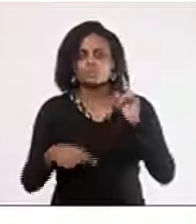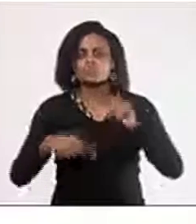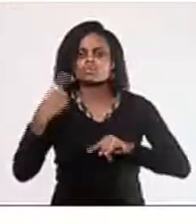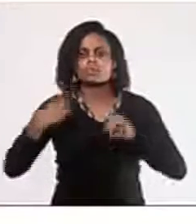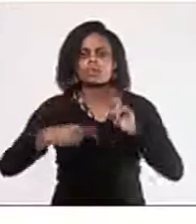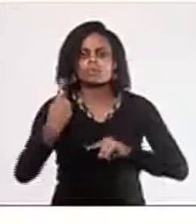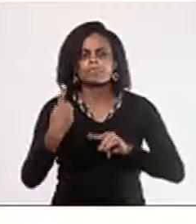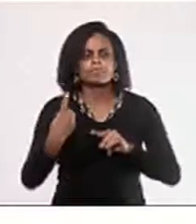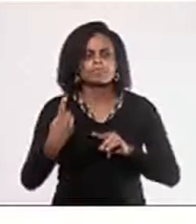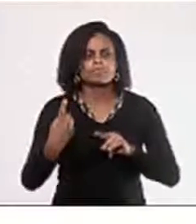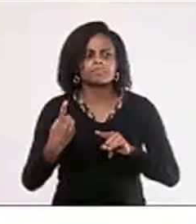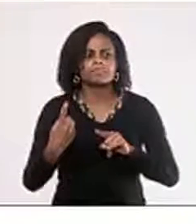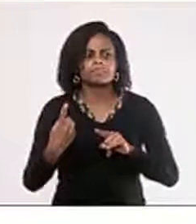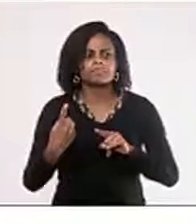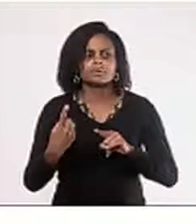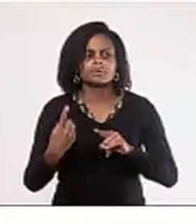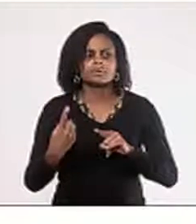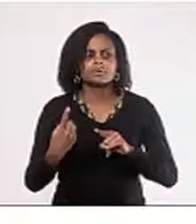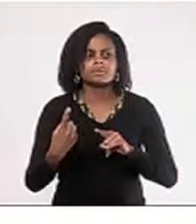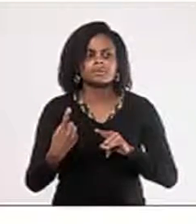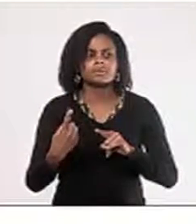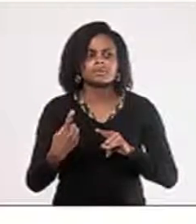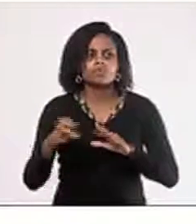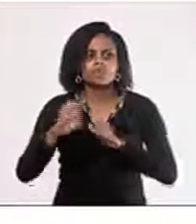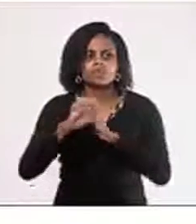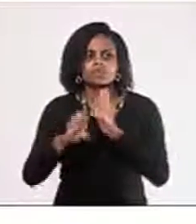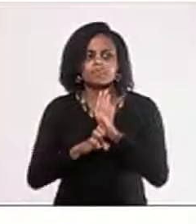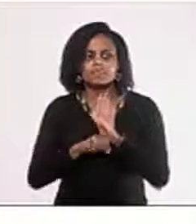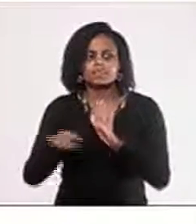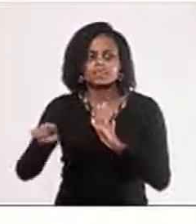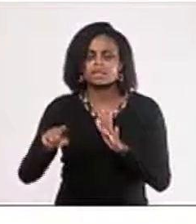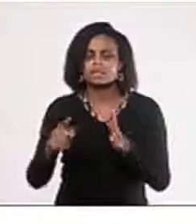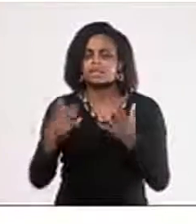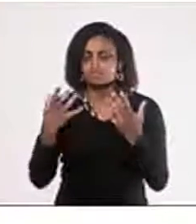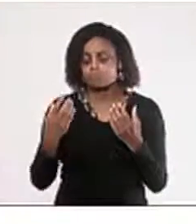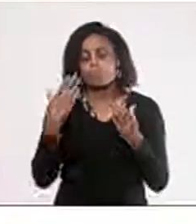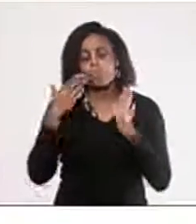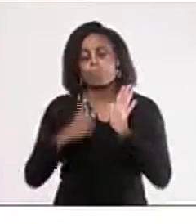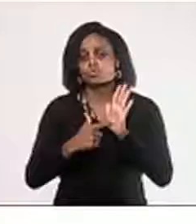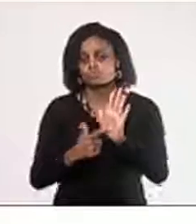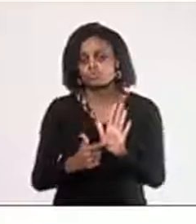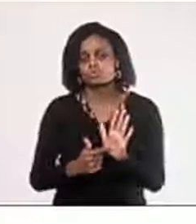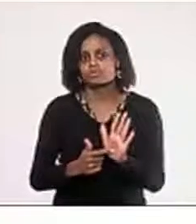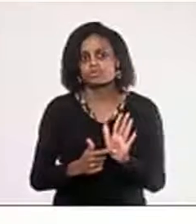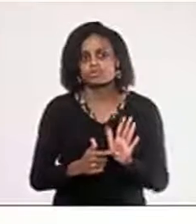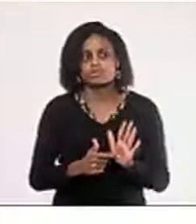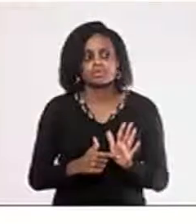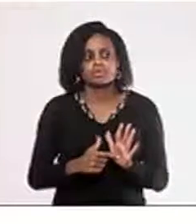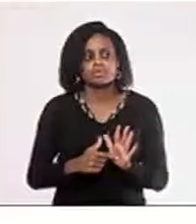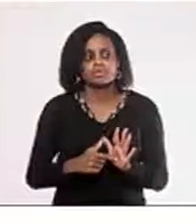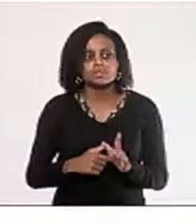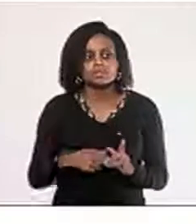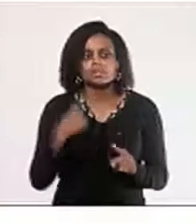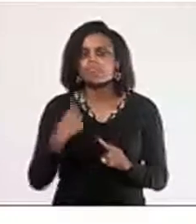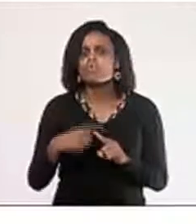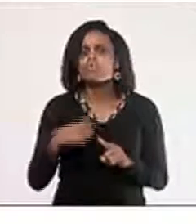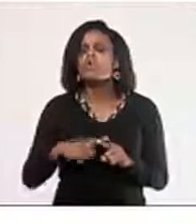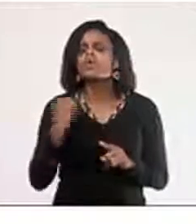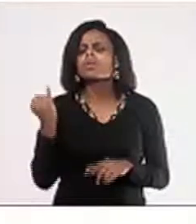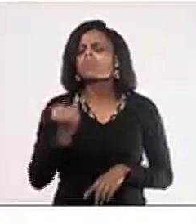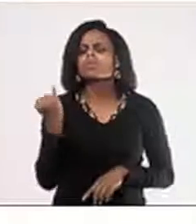relação sequer com a emenda que ele mesmo apresentou. Por que isso é importante?